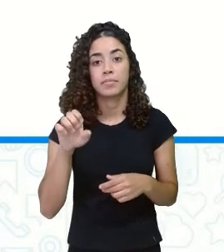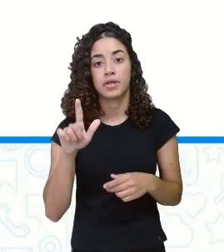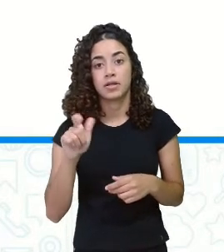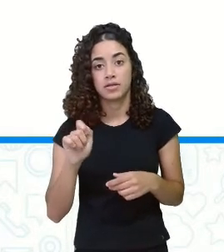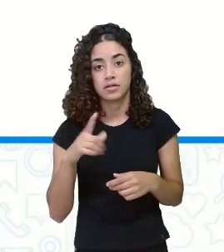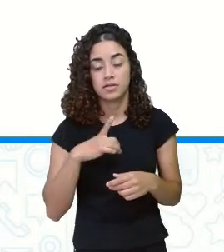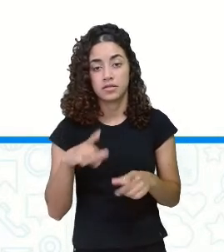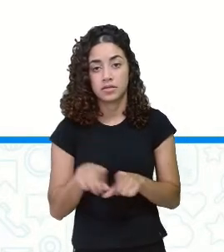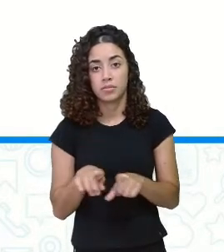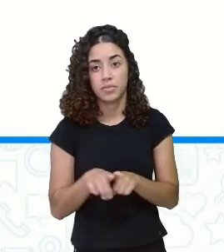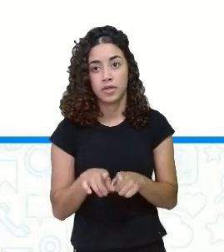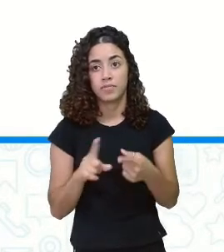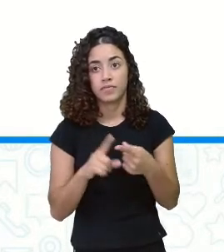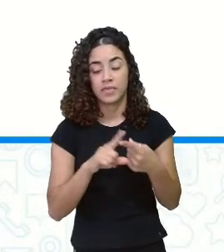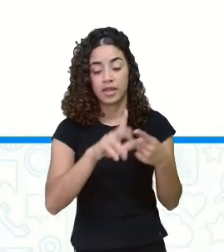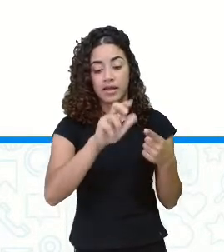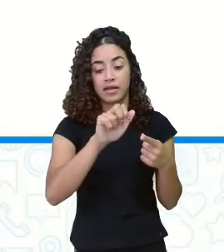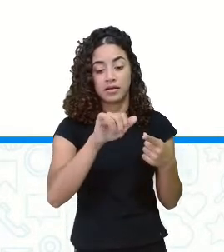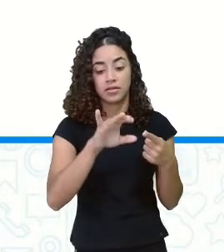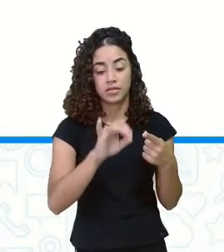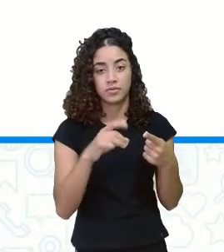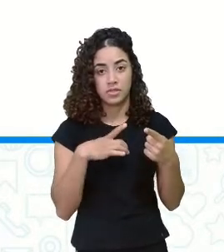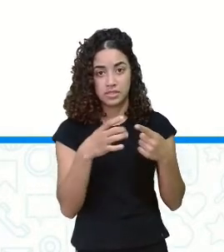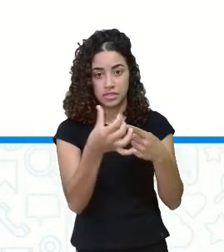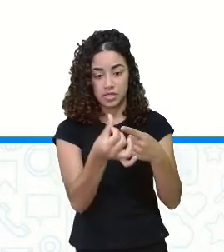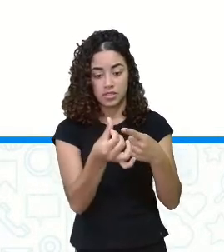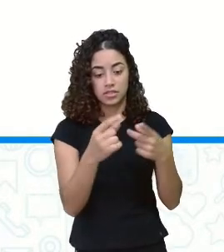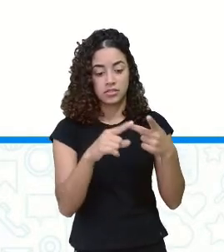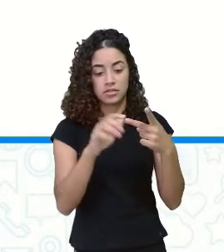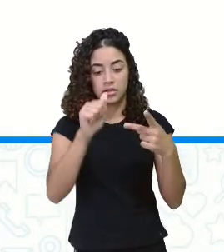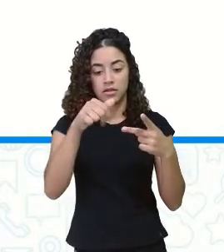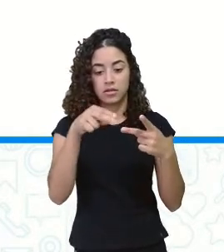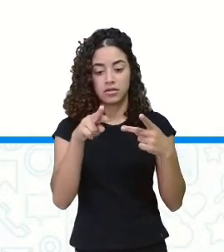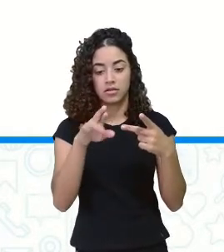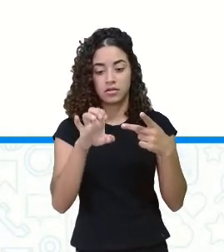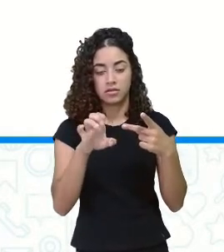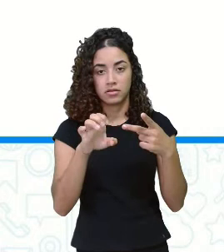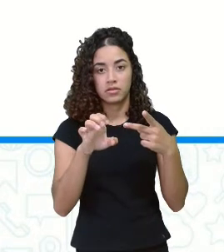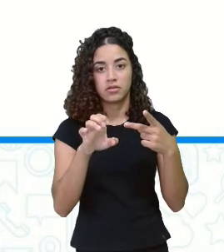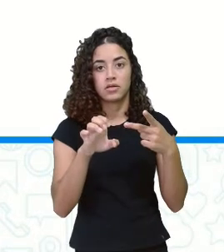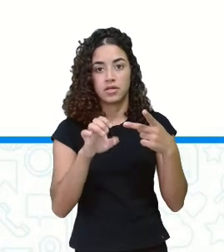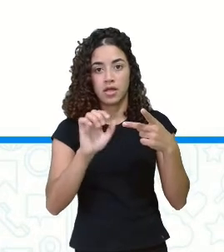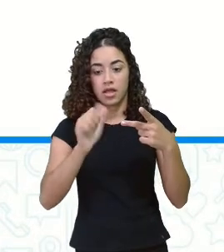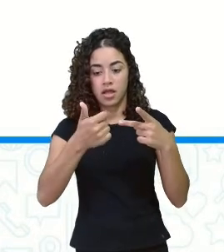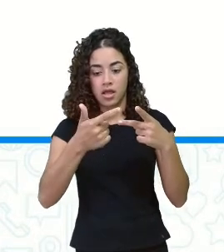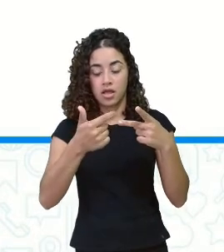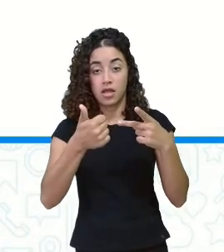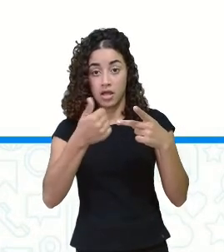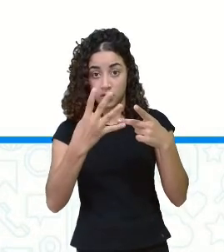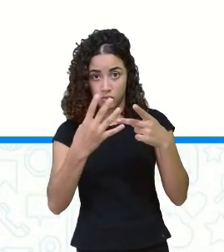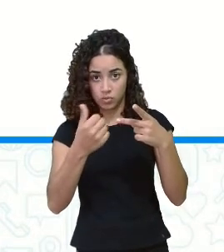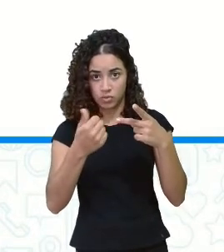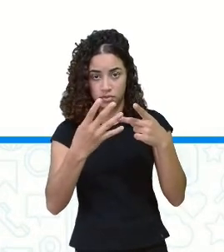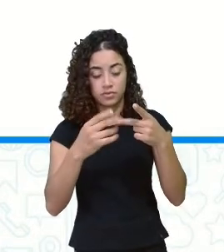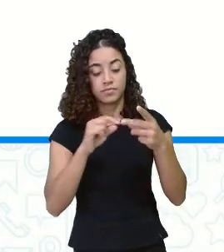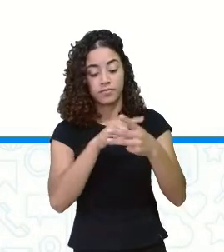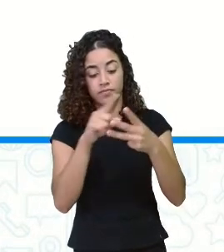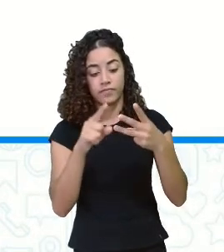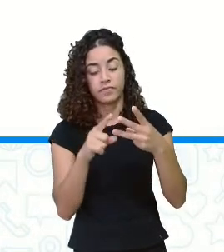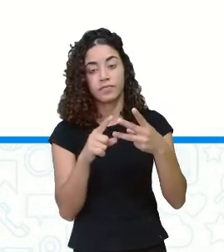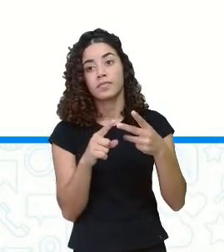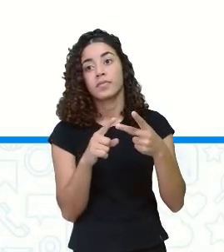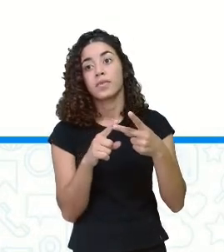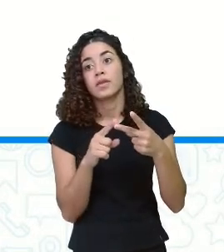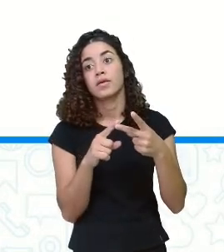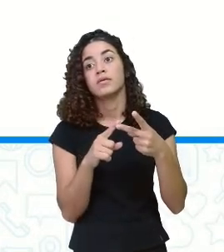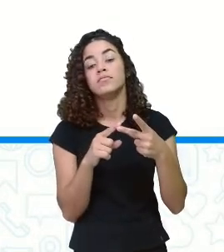Miguel, Caio, 6 bolas, André, 12 mais 2 igual a 14 bolas. E a Isabela disse que são